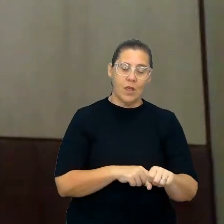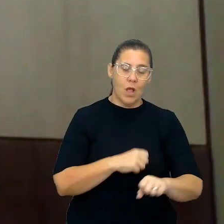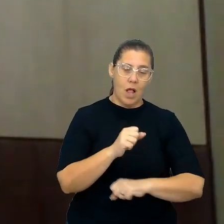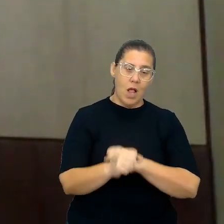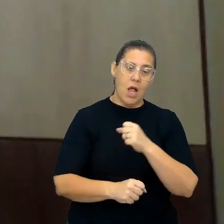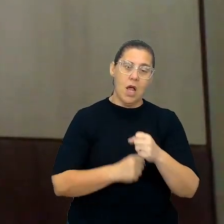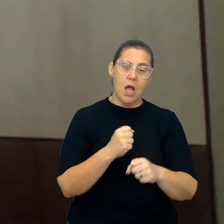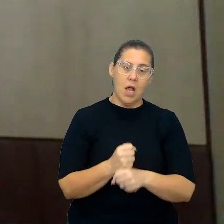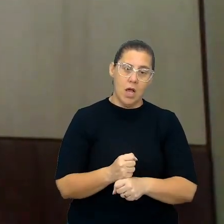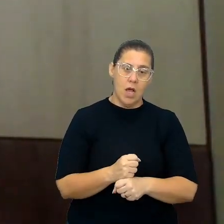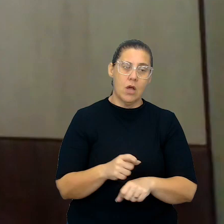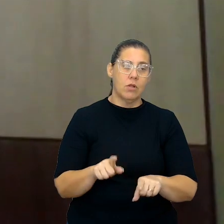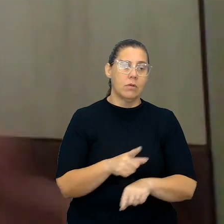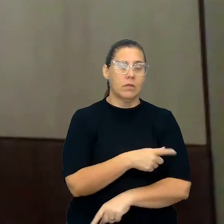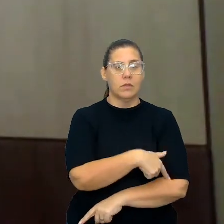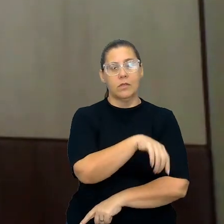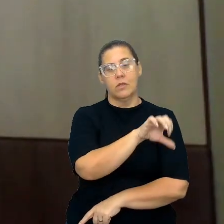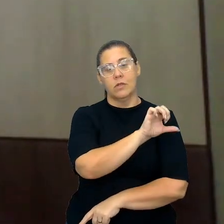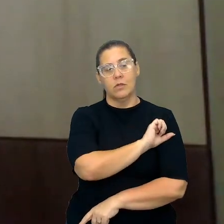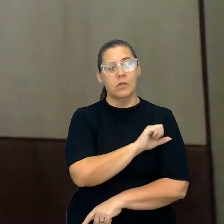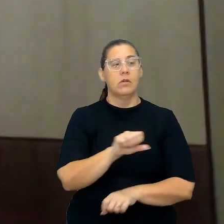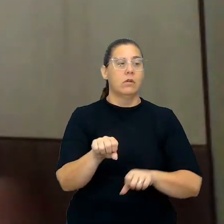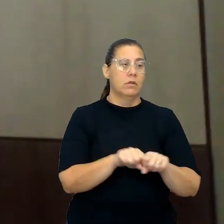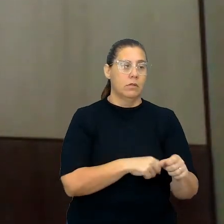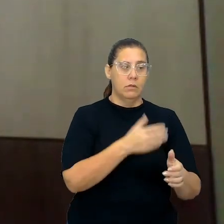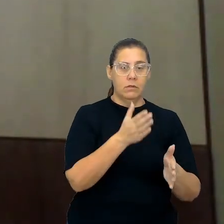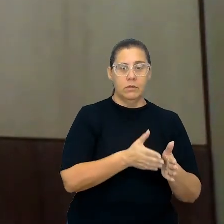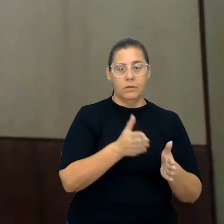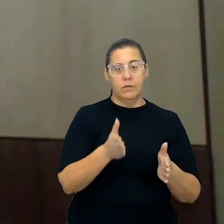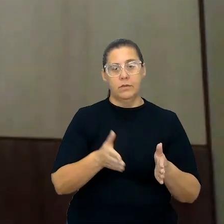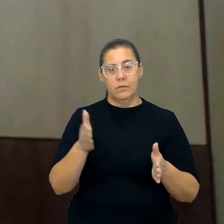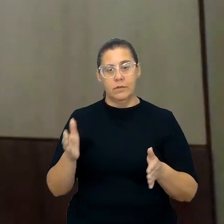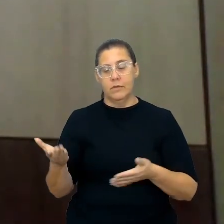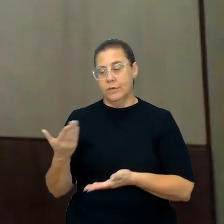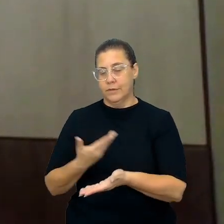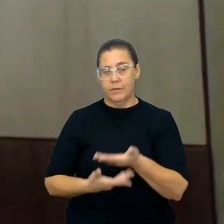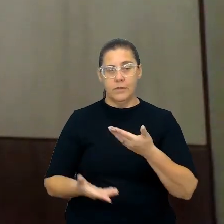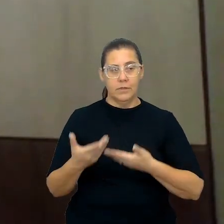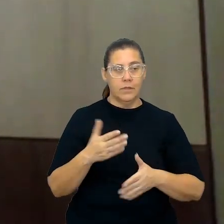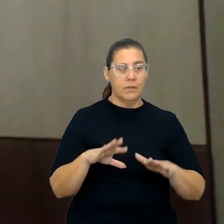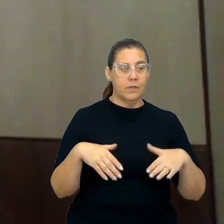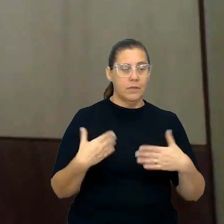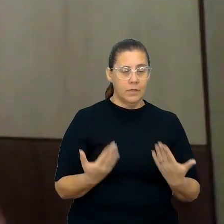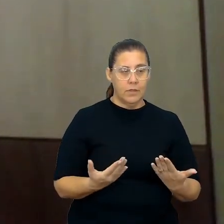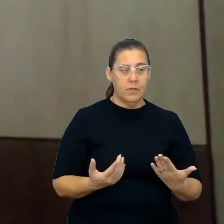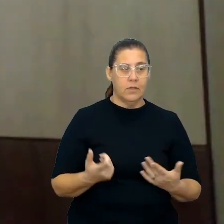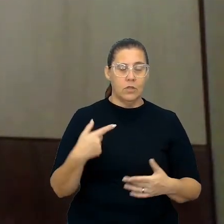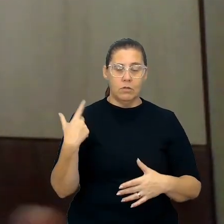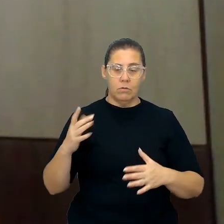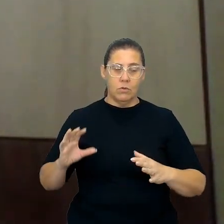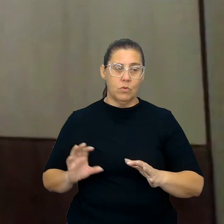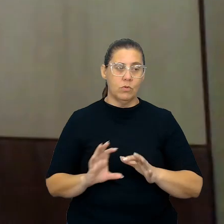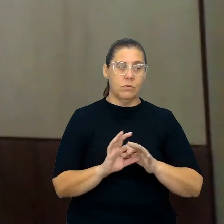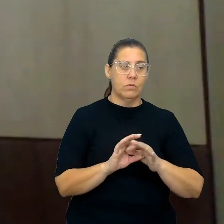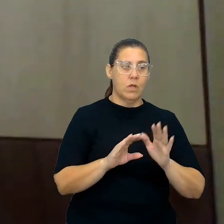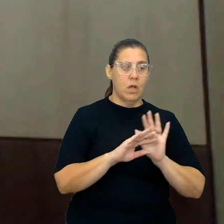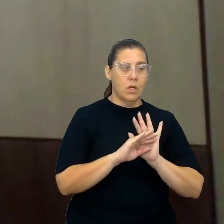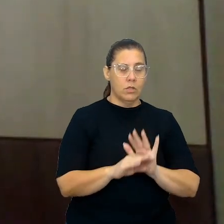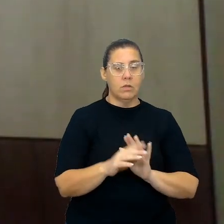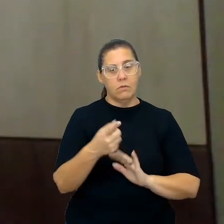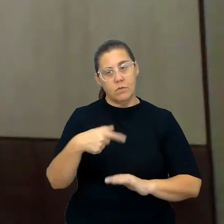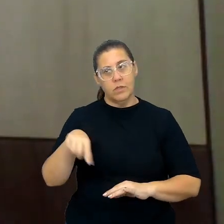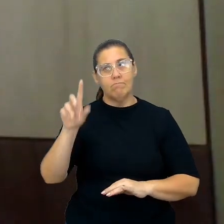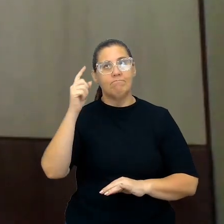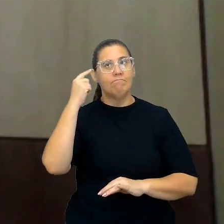série e na formação de etapa. Eles vão dar a condução, vão fazer a nossa interação. Então, a gente é uma ponte. Nós ajudamos a vocês